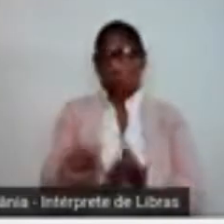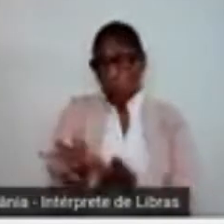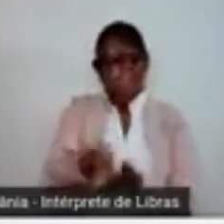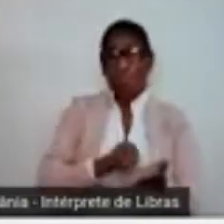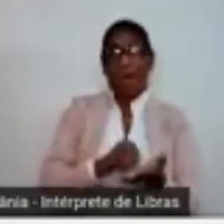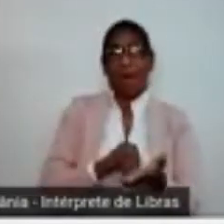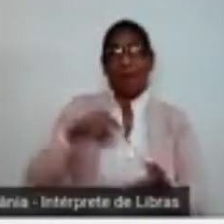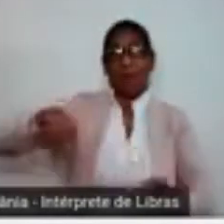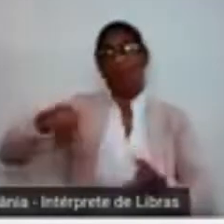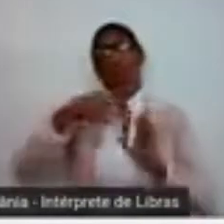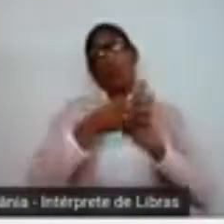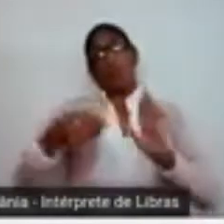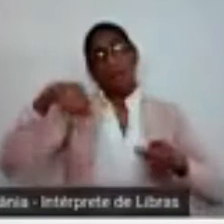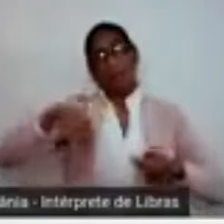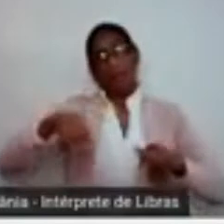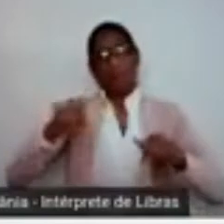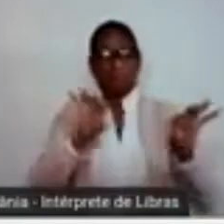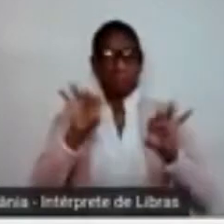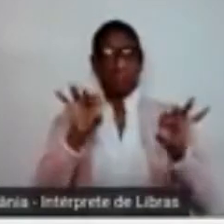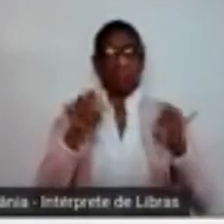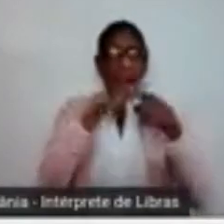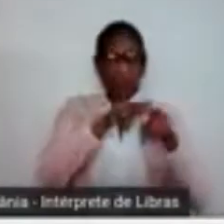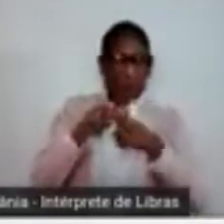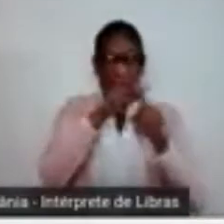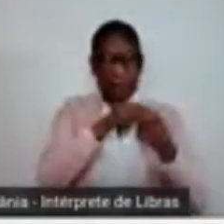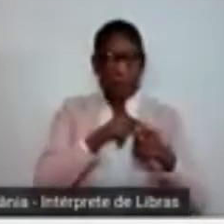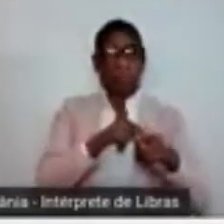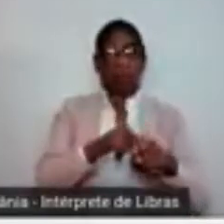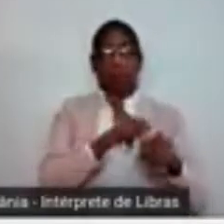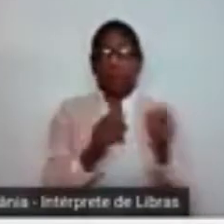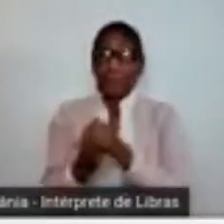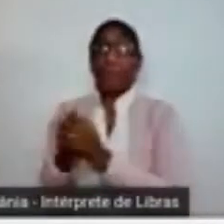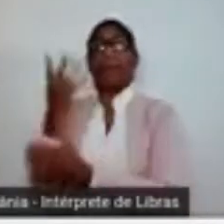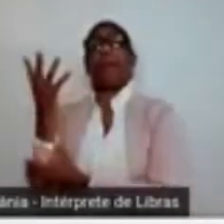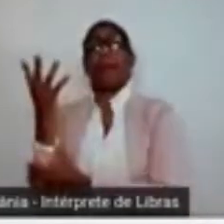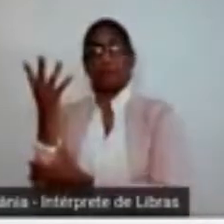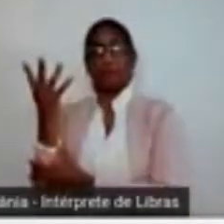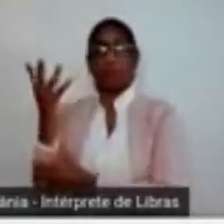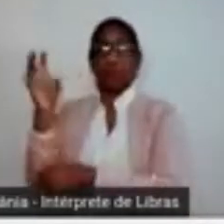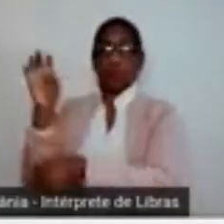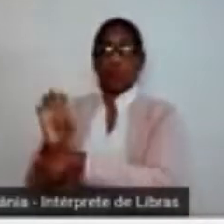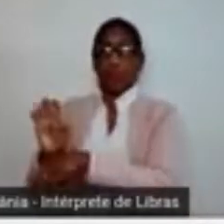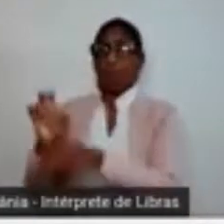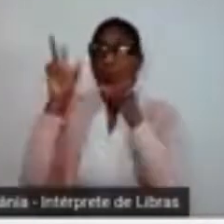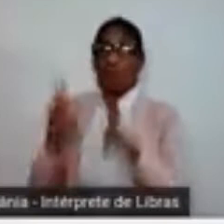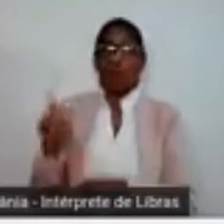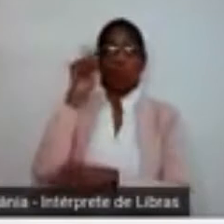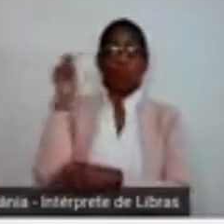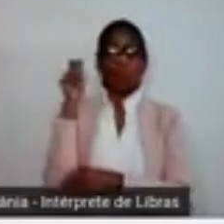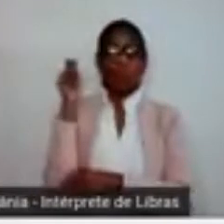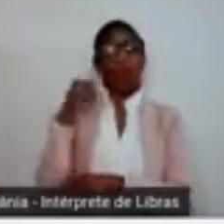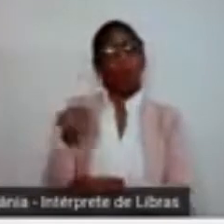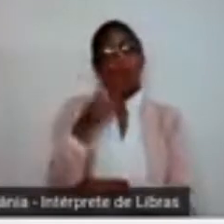e fizeram outras versões, né, modelos próprios, adaptados, muitos não usam isso, mas a gente